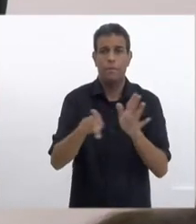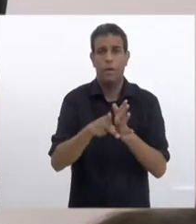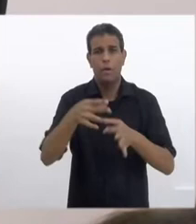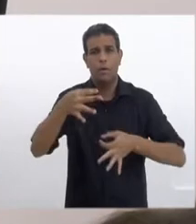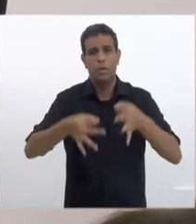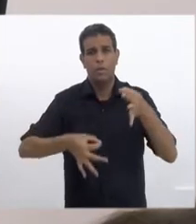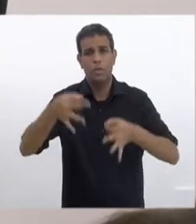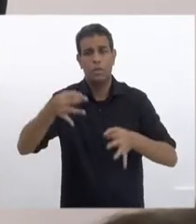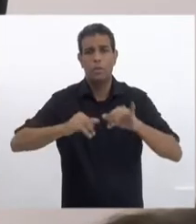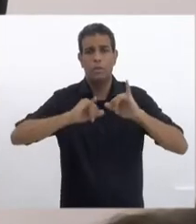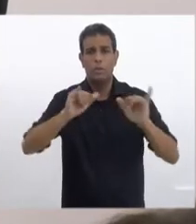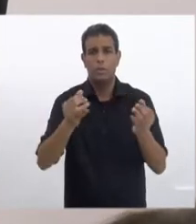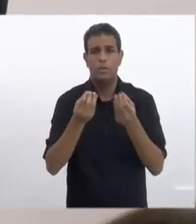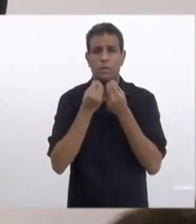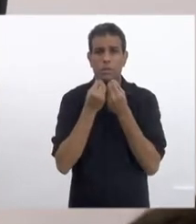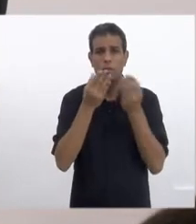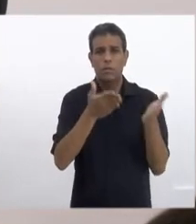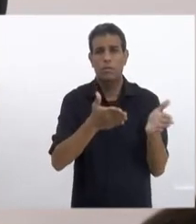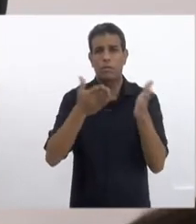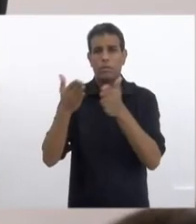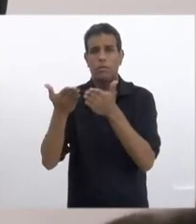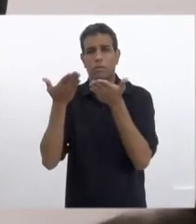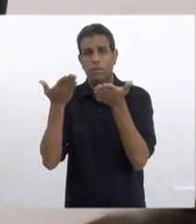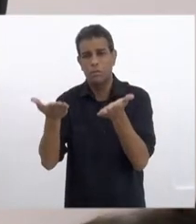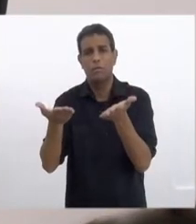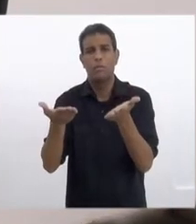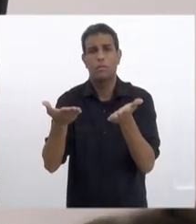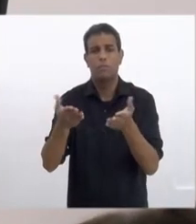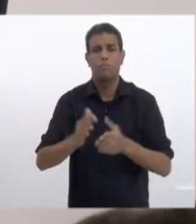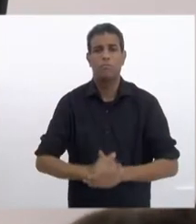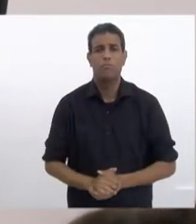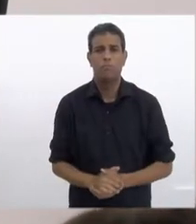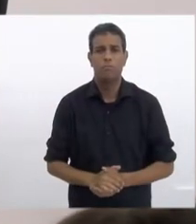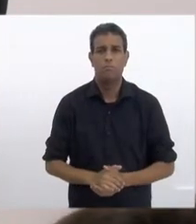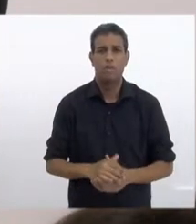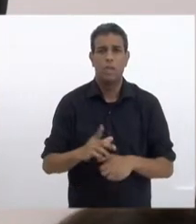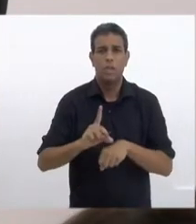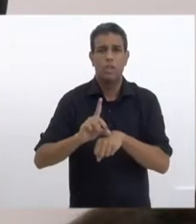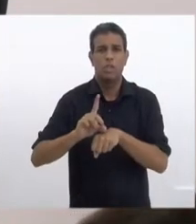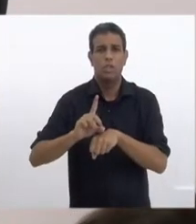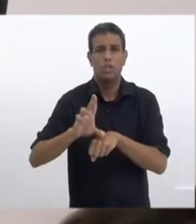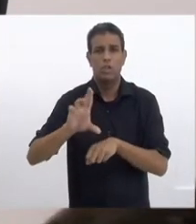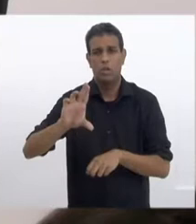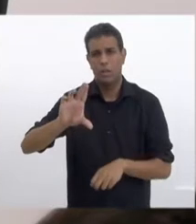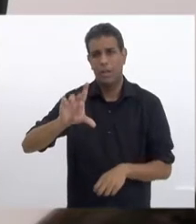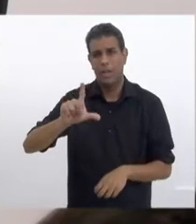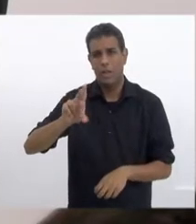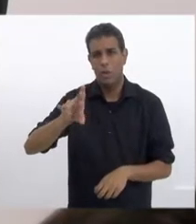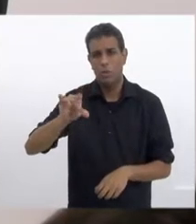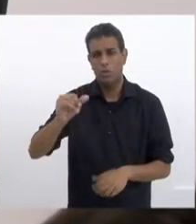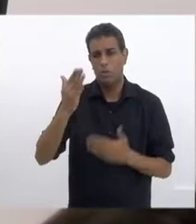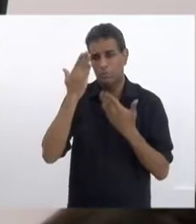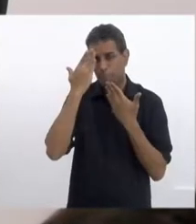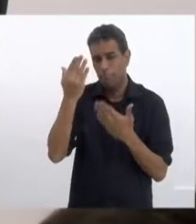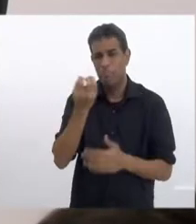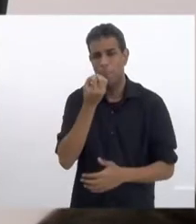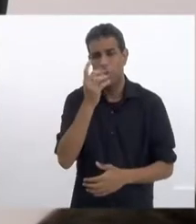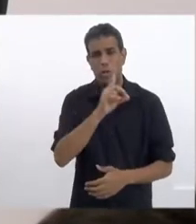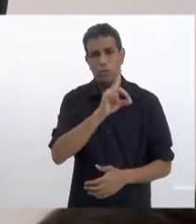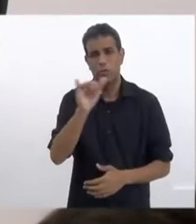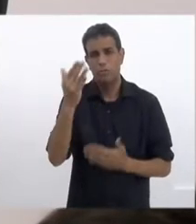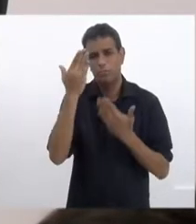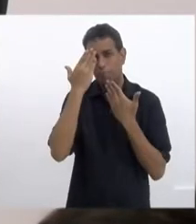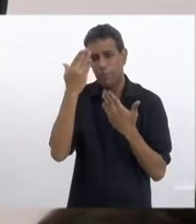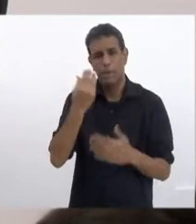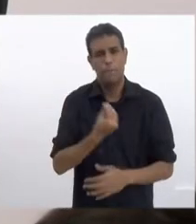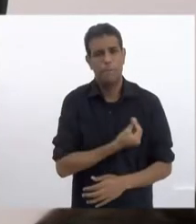a aproveitar a oportunidade de passar um momento de fala para ela, promotora doutora Cláudia Martins Quaresma. Muito bom dia e obrigado